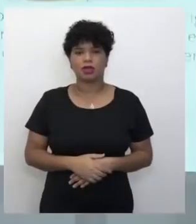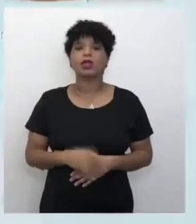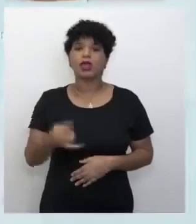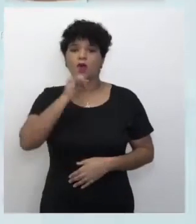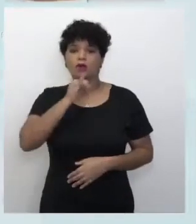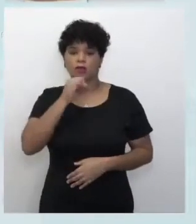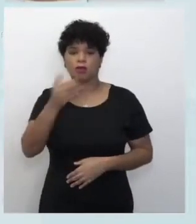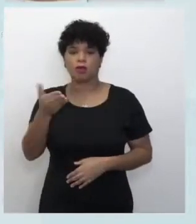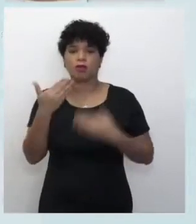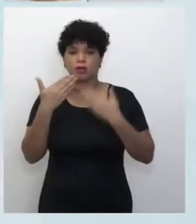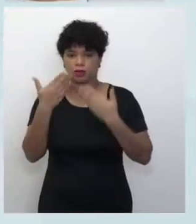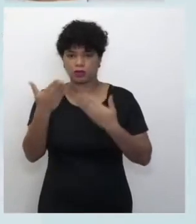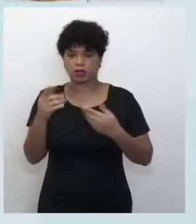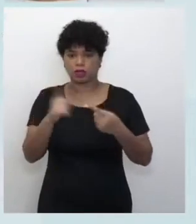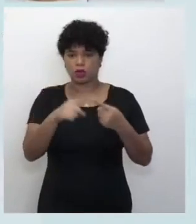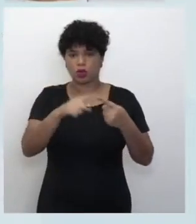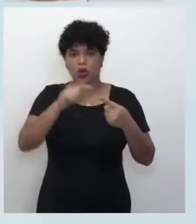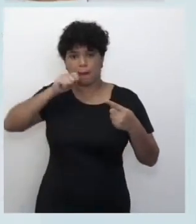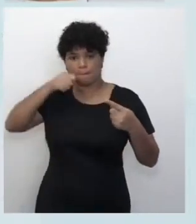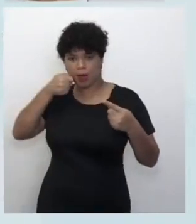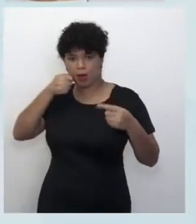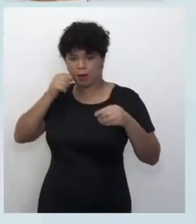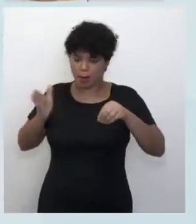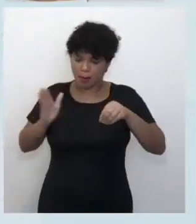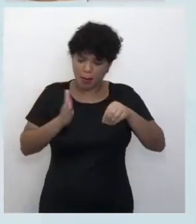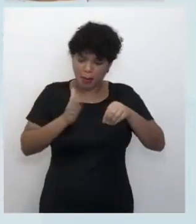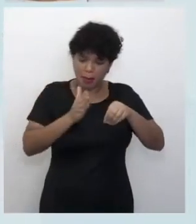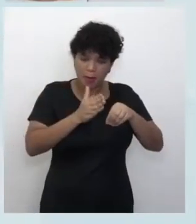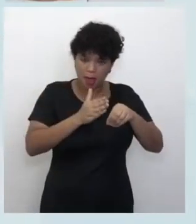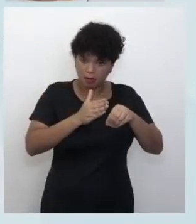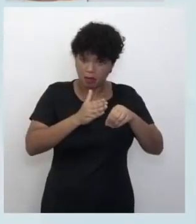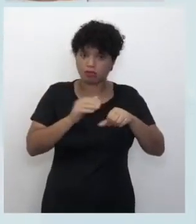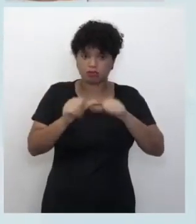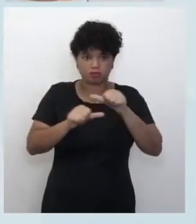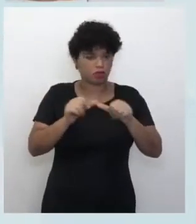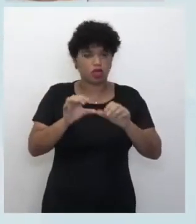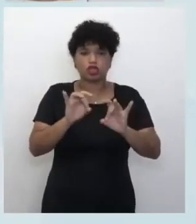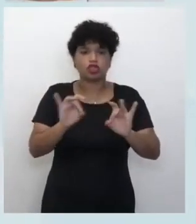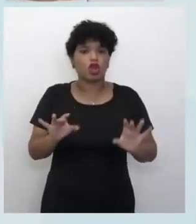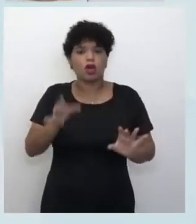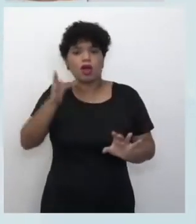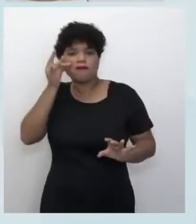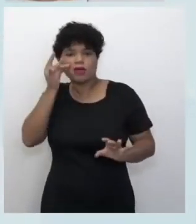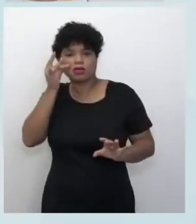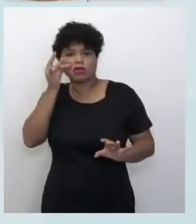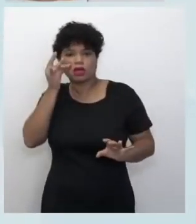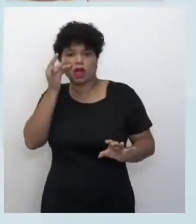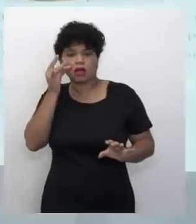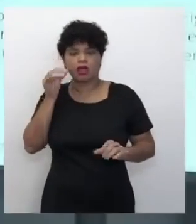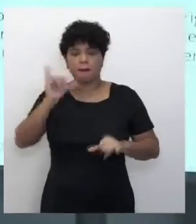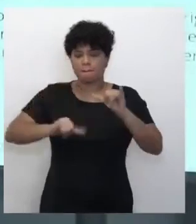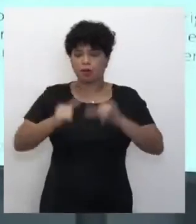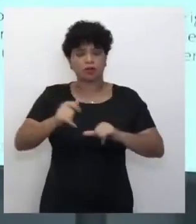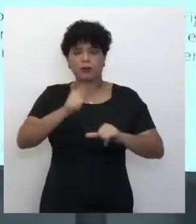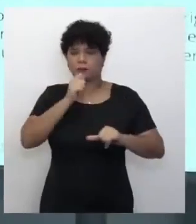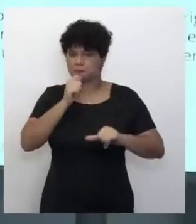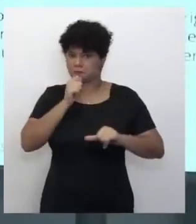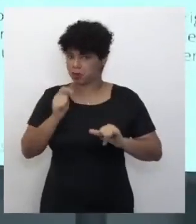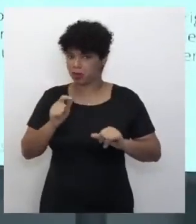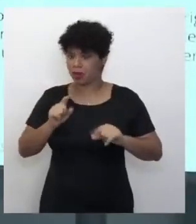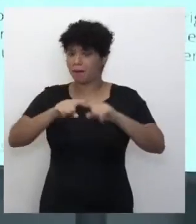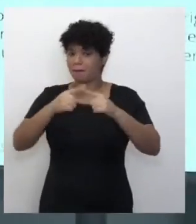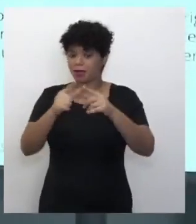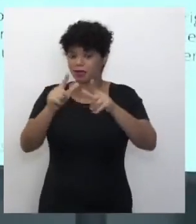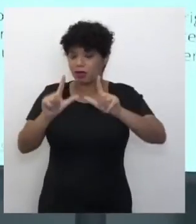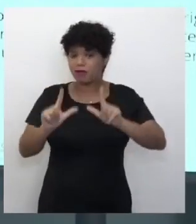exemplo aí do pão, né, e do ovo frito. Portanto, o pão só foi cortado, então não teve alteração na composição química. O ovo